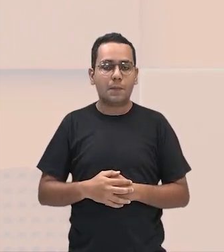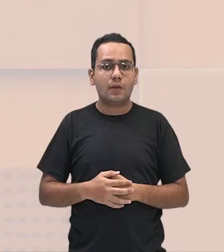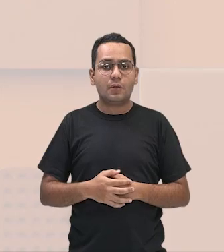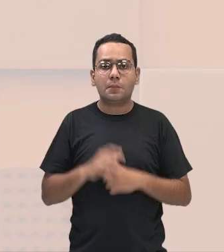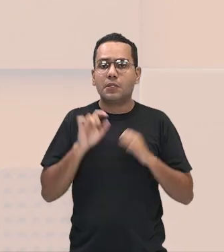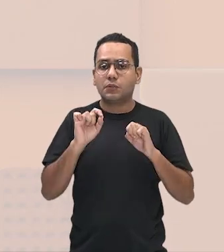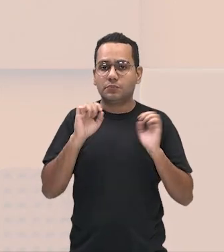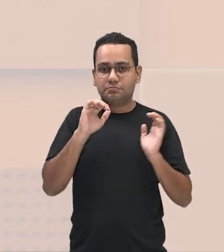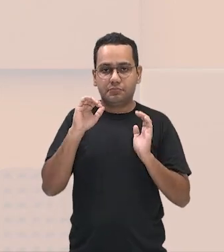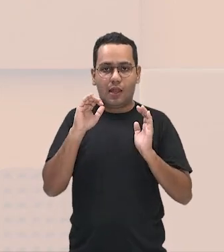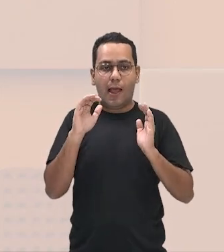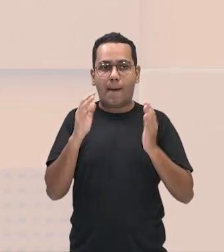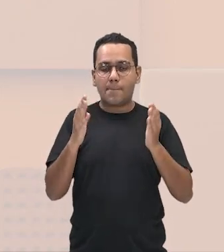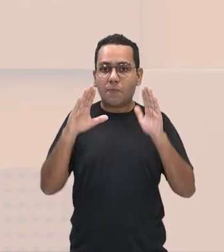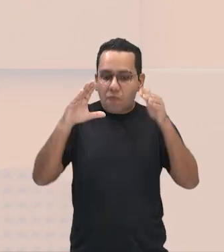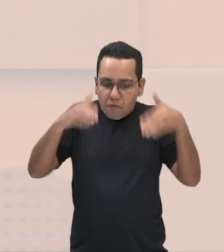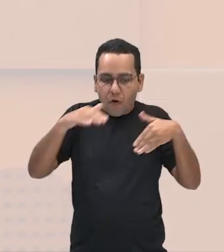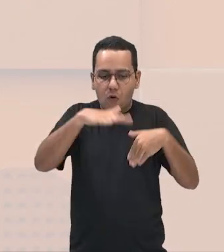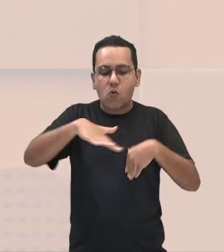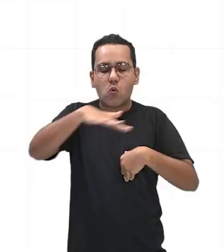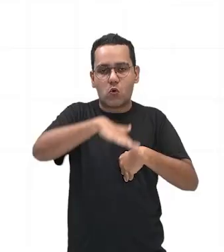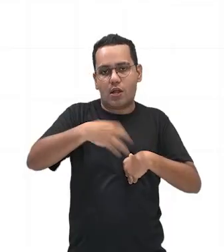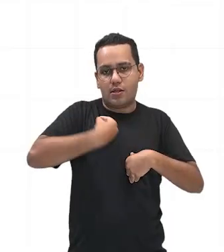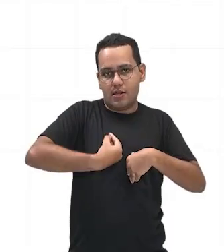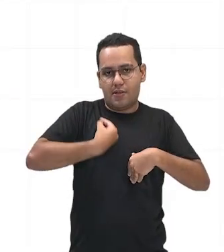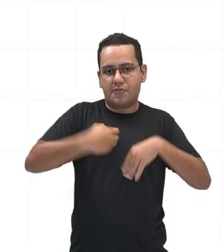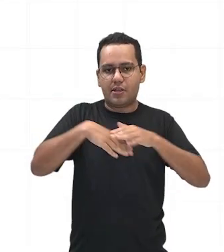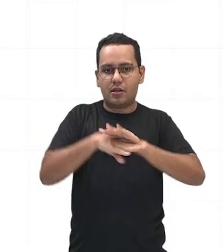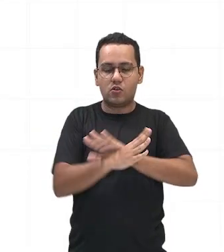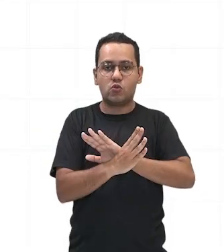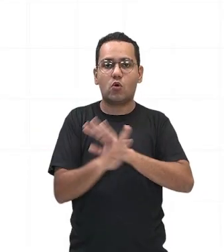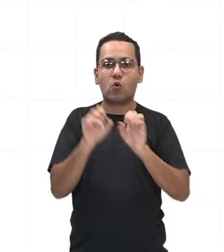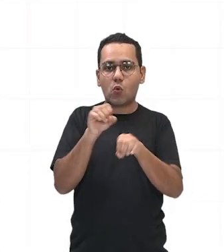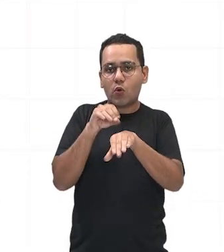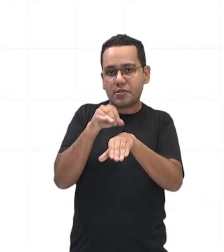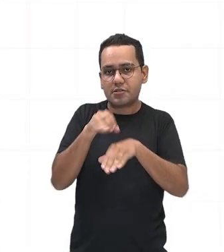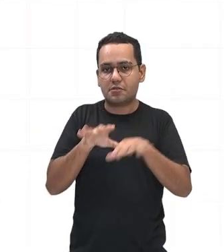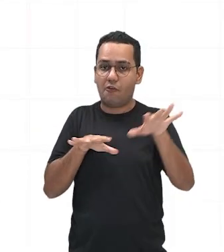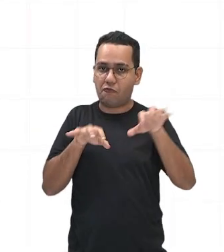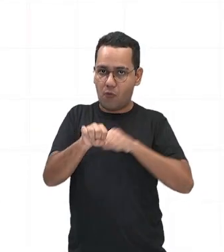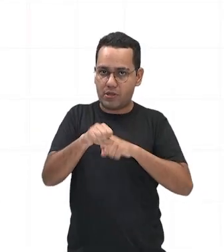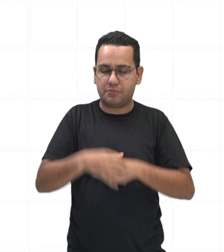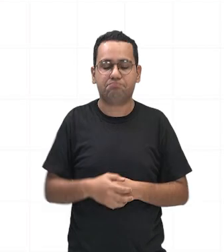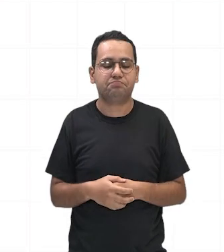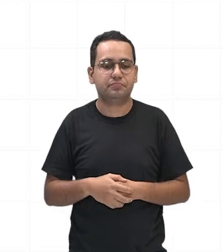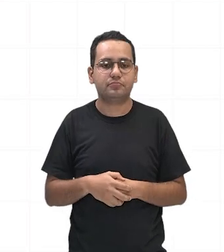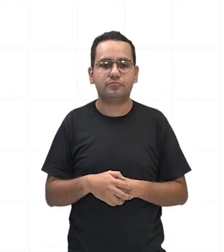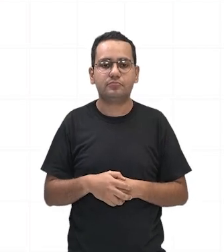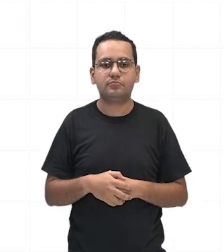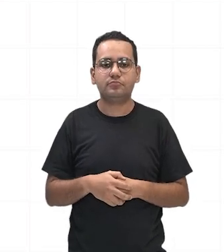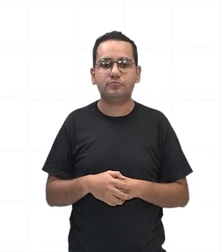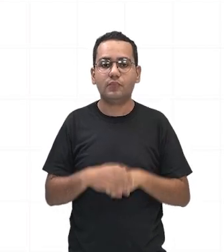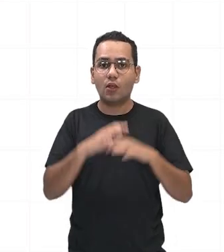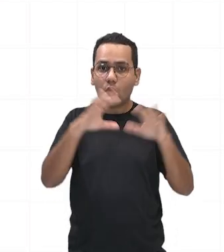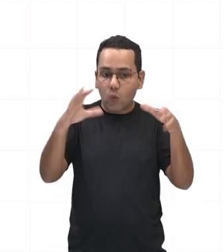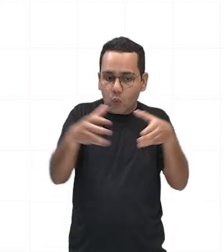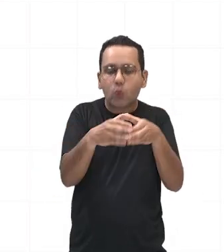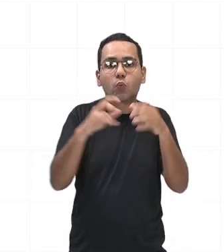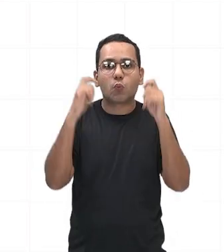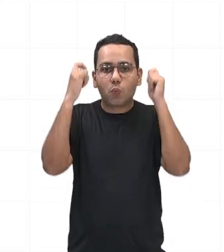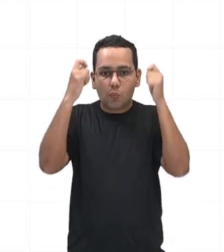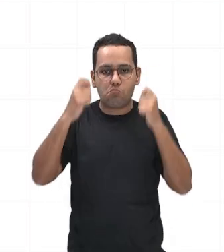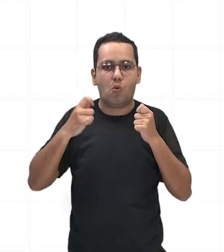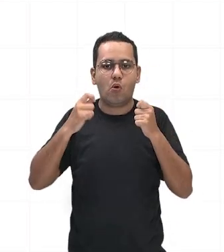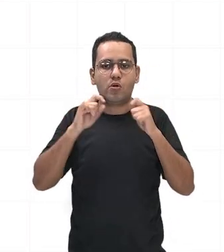monástica com o ensino, tá? Então, olha, acompanha ali comigo o ensino. Os monges fizeram mais do que